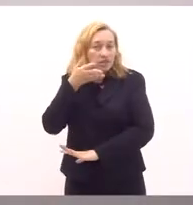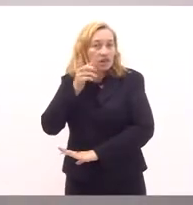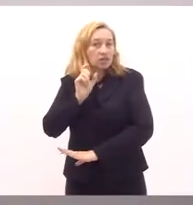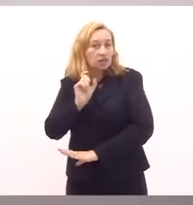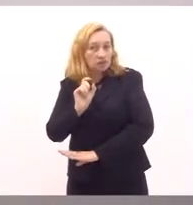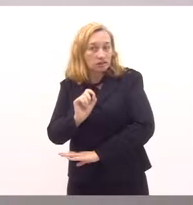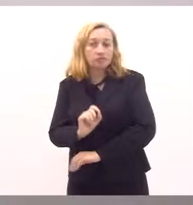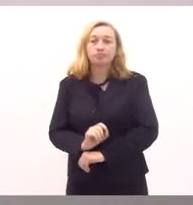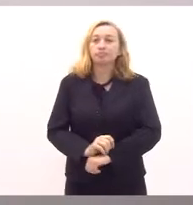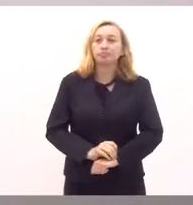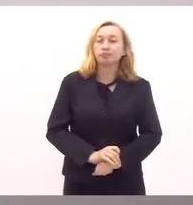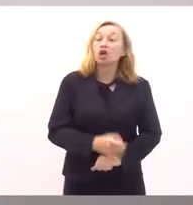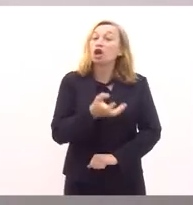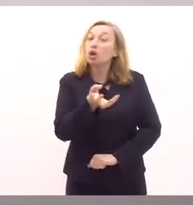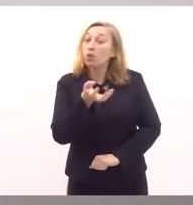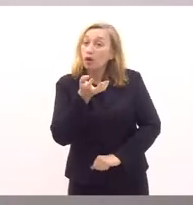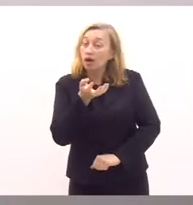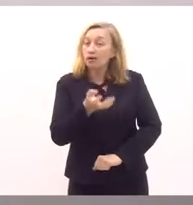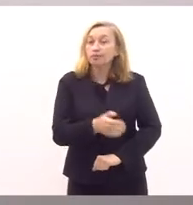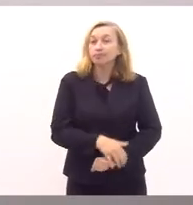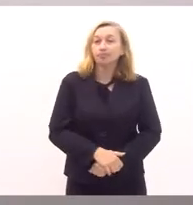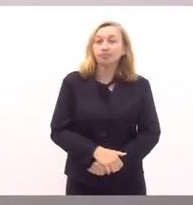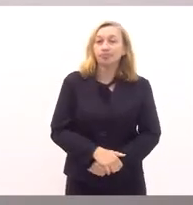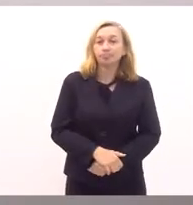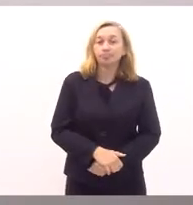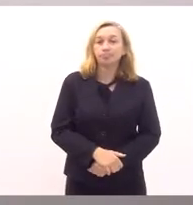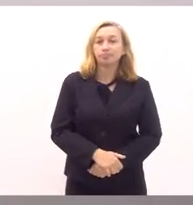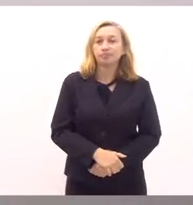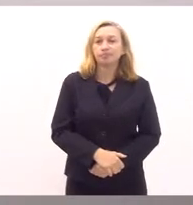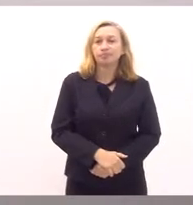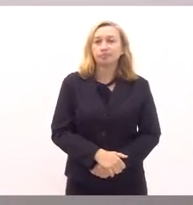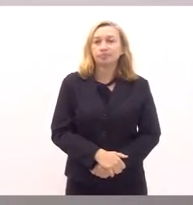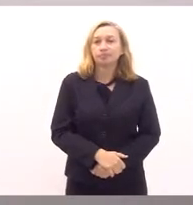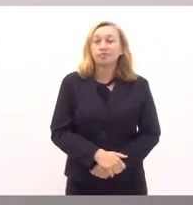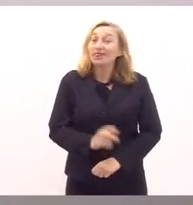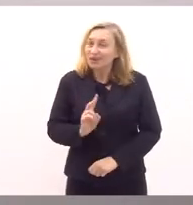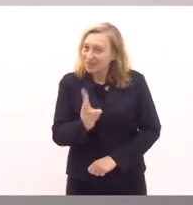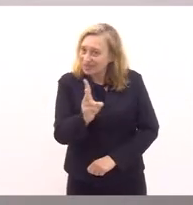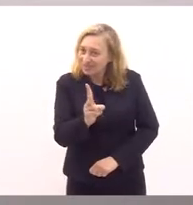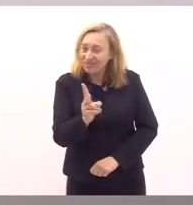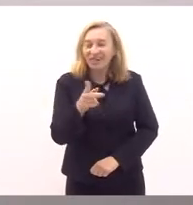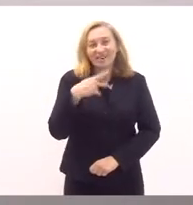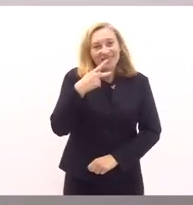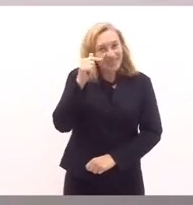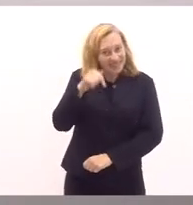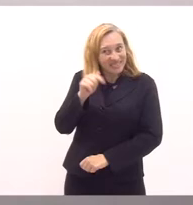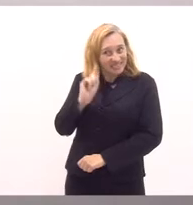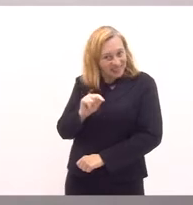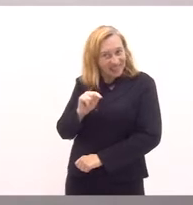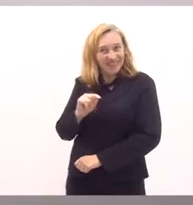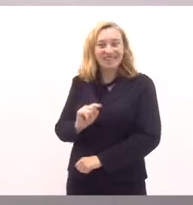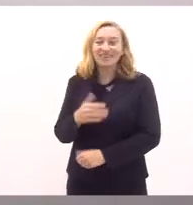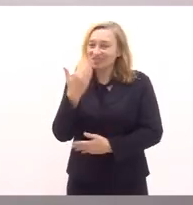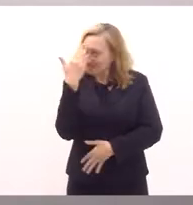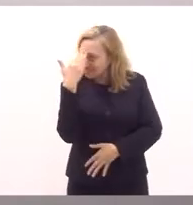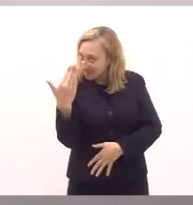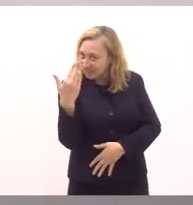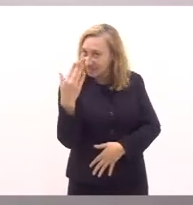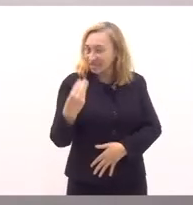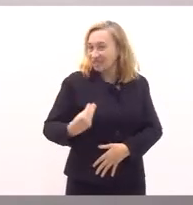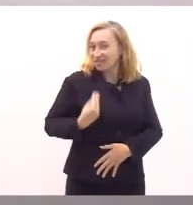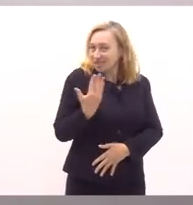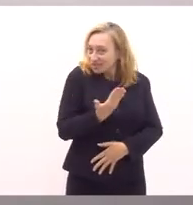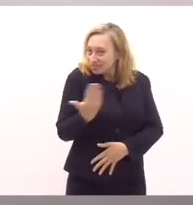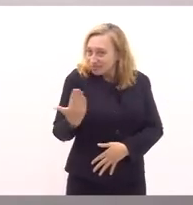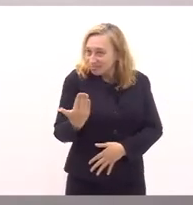Então, eu quero fazer uma. Continuar a fala aqui, né? Obrigada aí pela presença